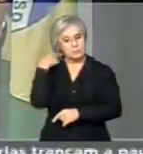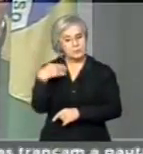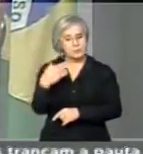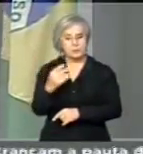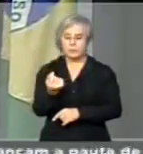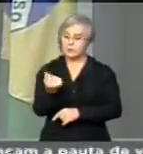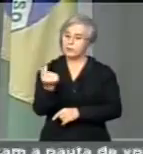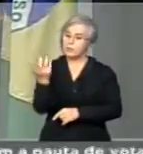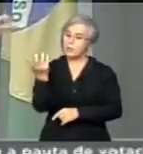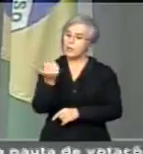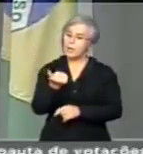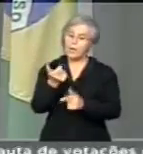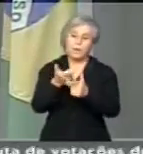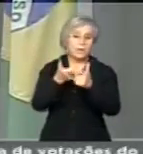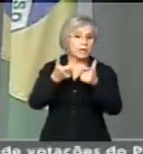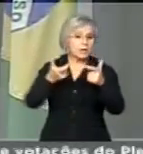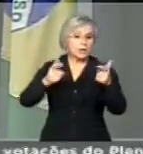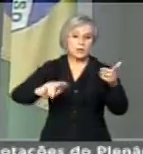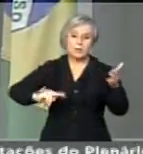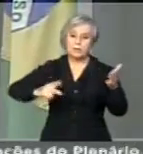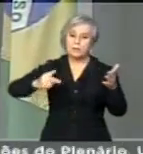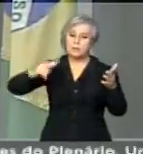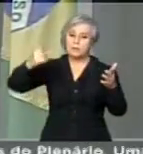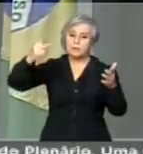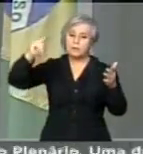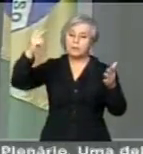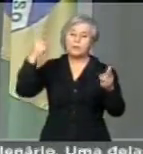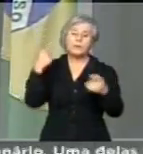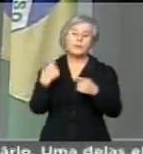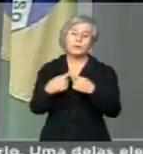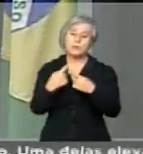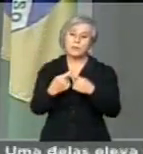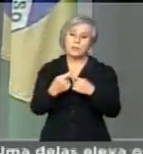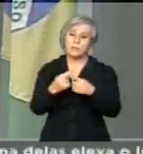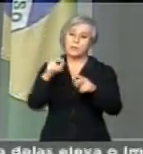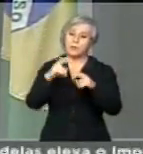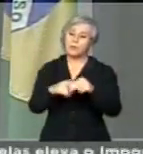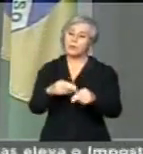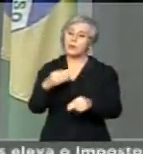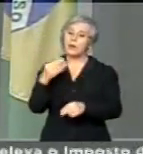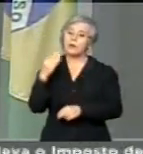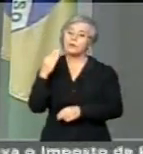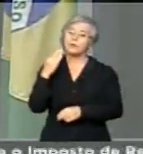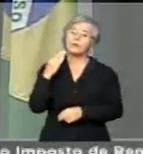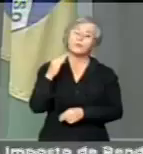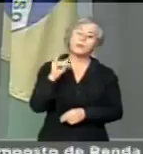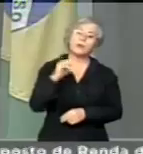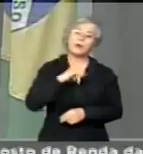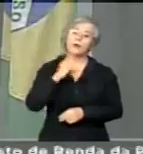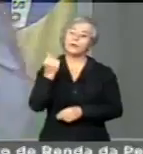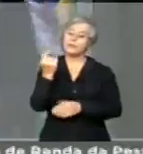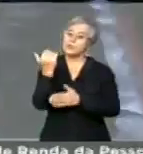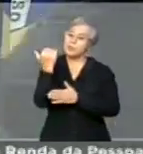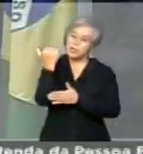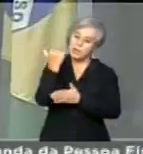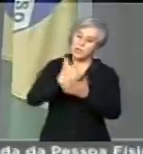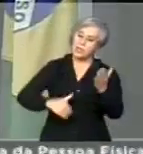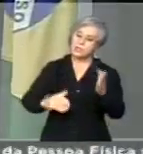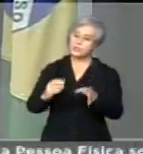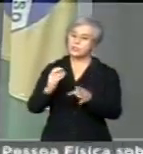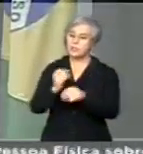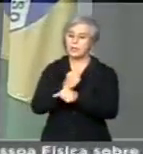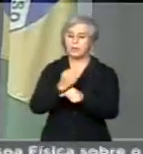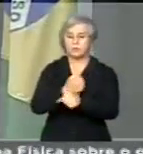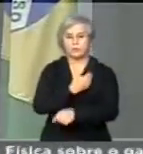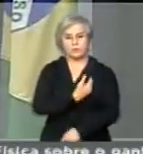arrecadação cresceu por uma razão muito simples. Os bilhões que foram retirados das contas